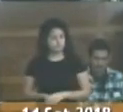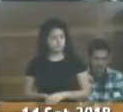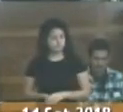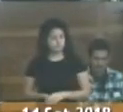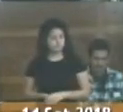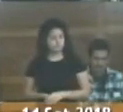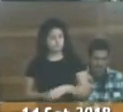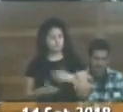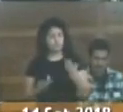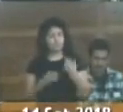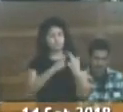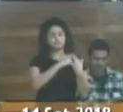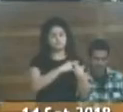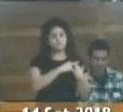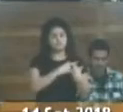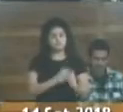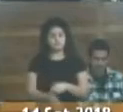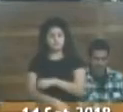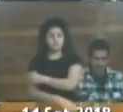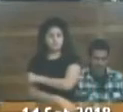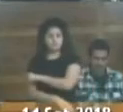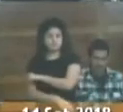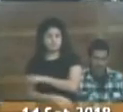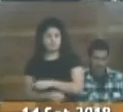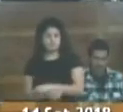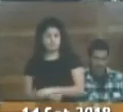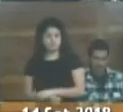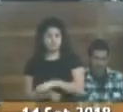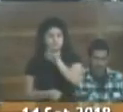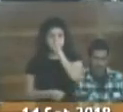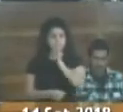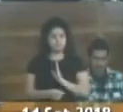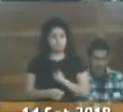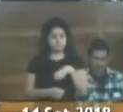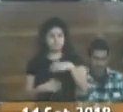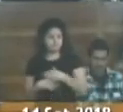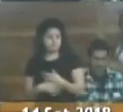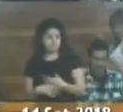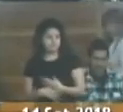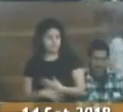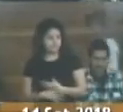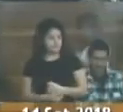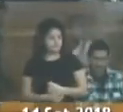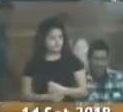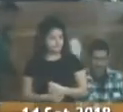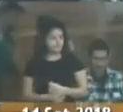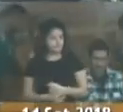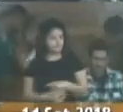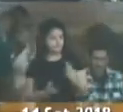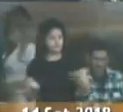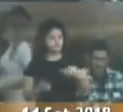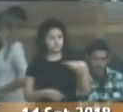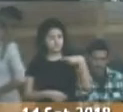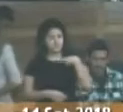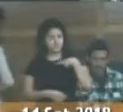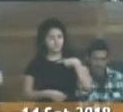é a responsabilidade da União, qual é a responsabilidade dos Estados, dos municípios. Hoje está uma... Existe